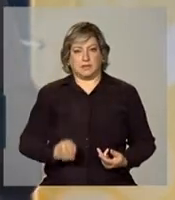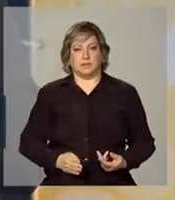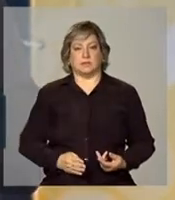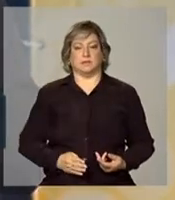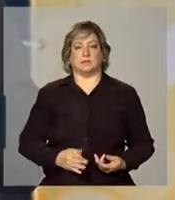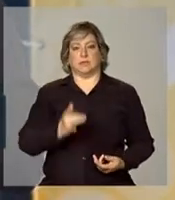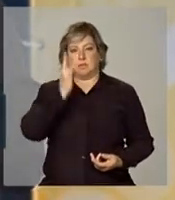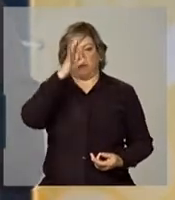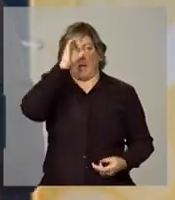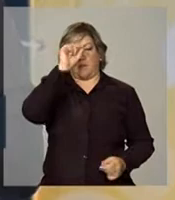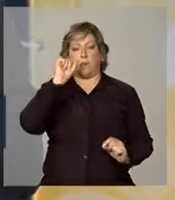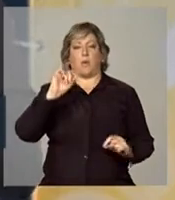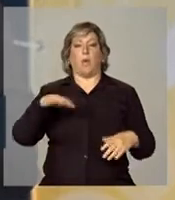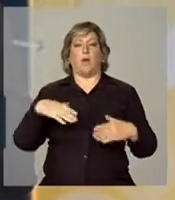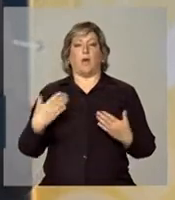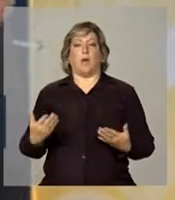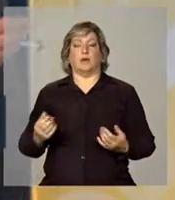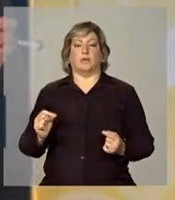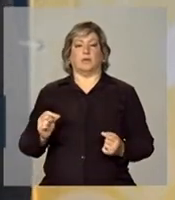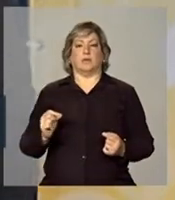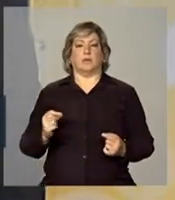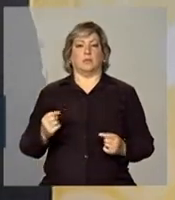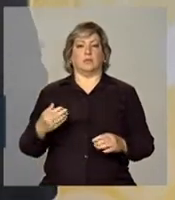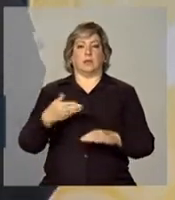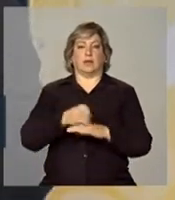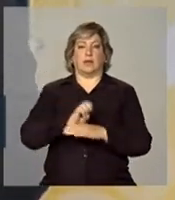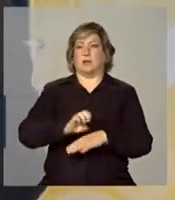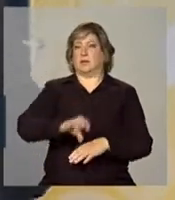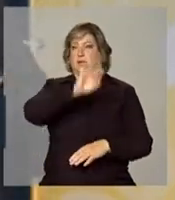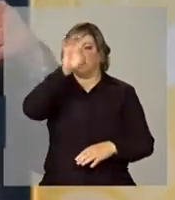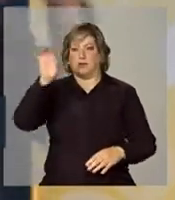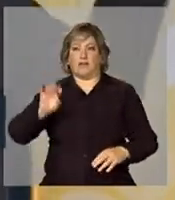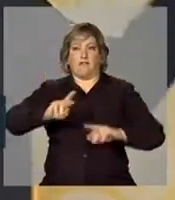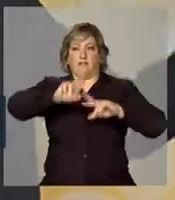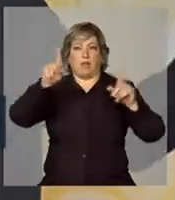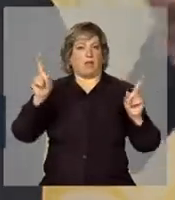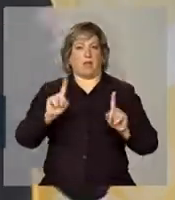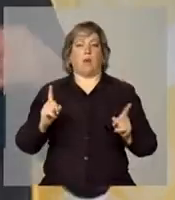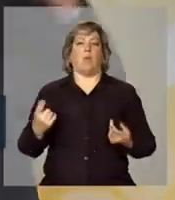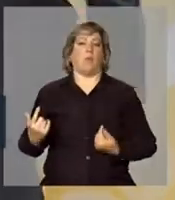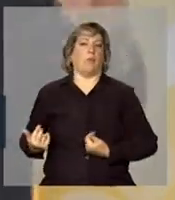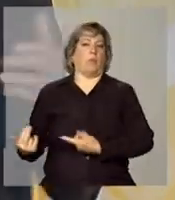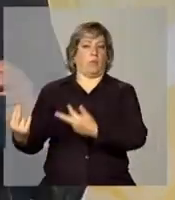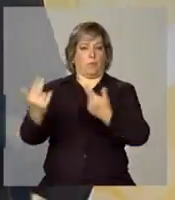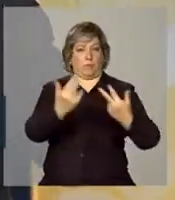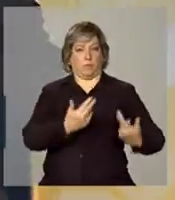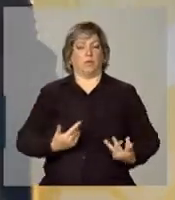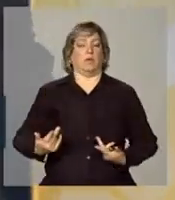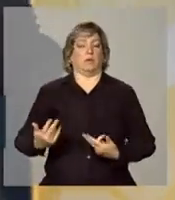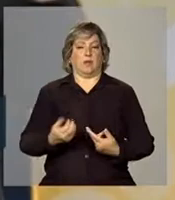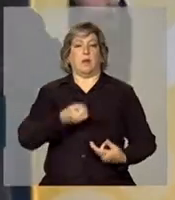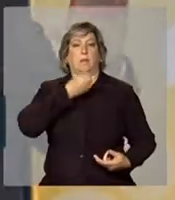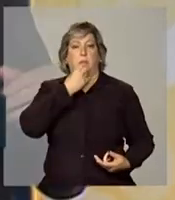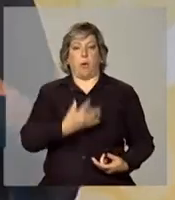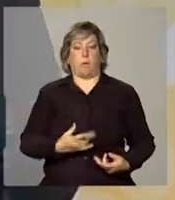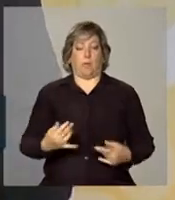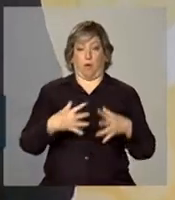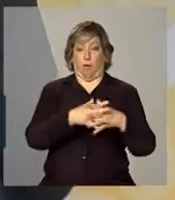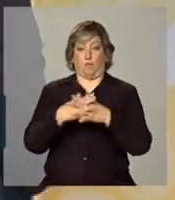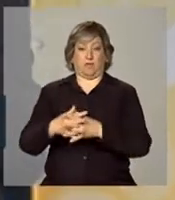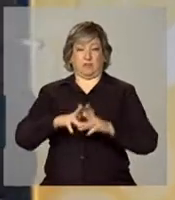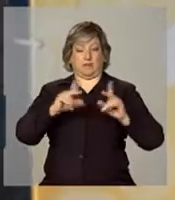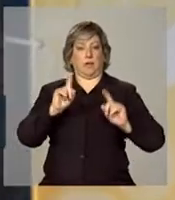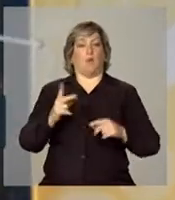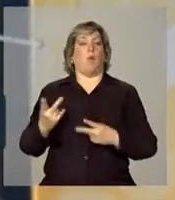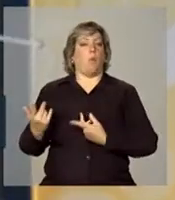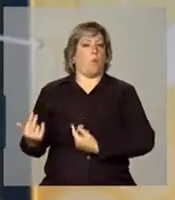aprendizado quando se deslocar de um ente para um outro ente. Um ente é pedido de uma forma e outro ente é pedido de outra forma. Isso pode trazer alguma confusão. Então, essa padronização, ela cria